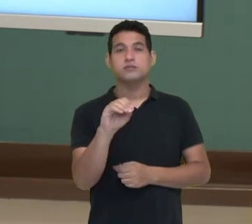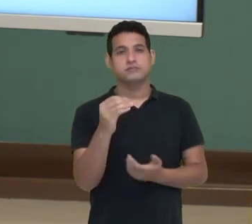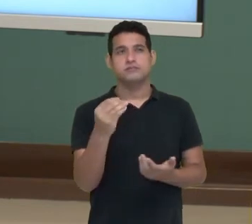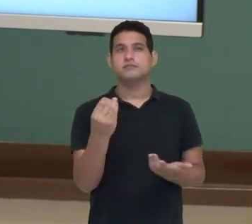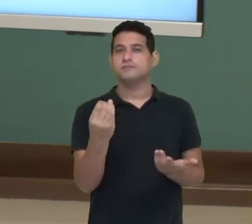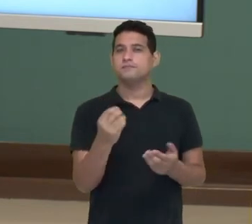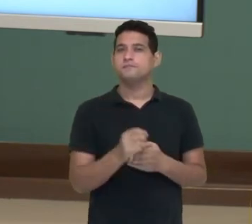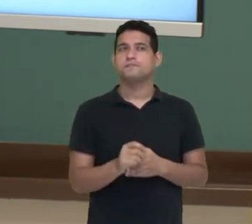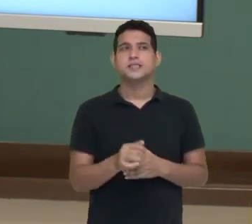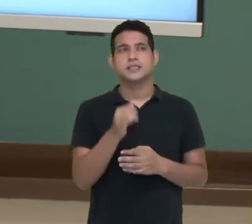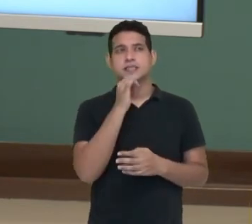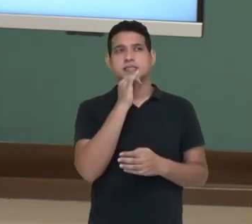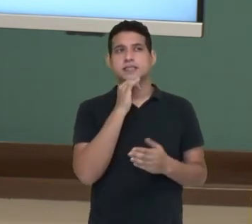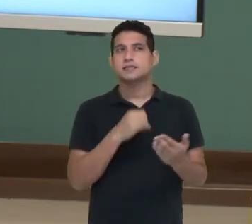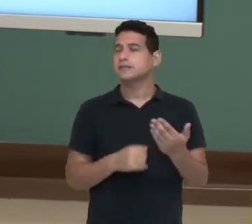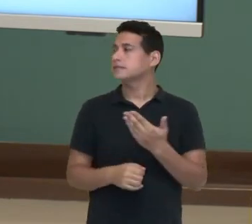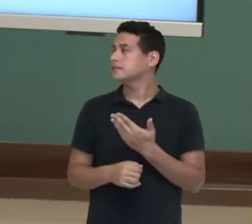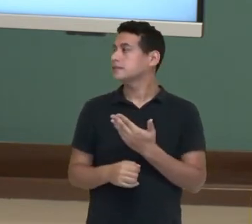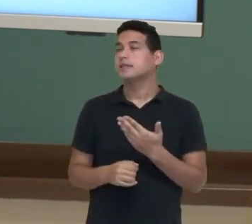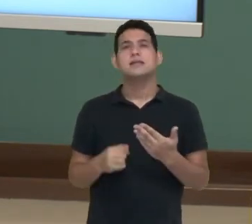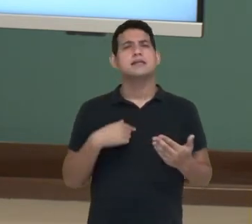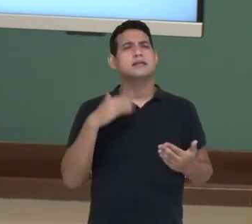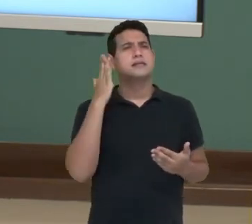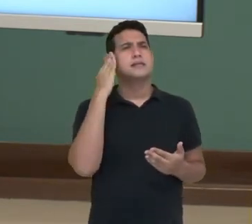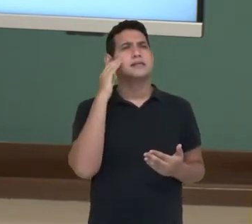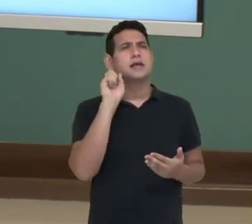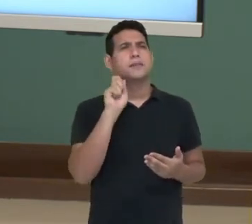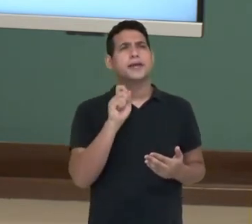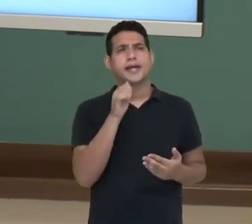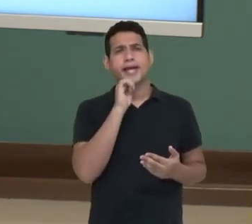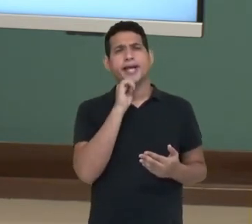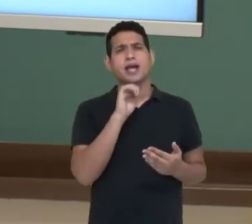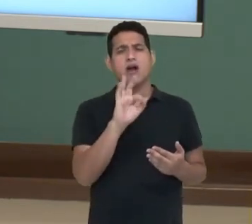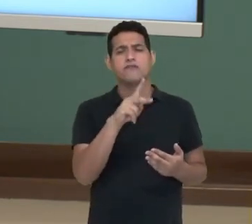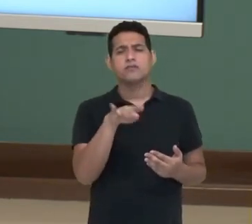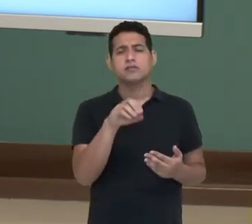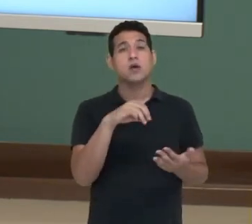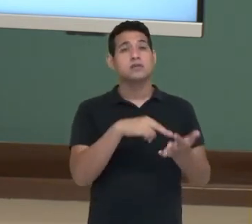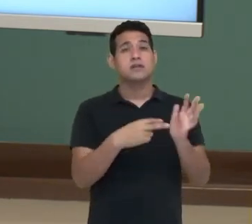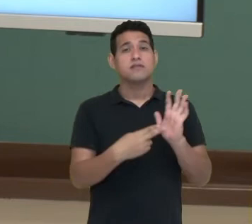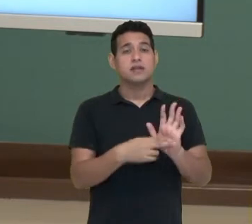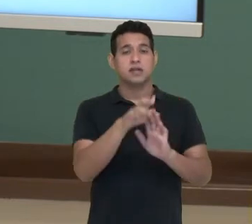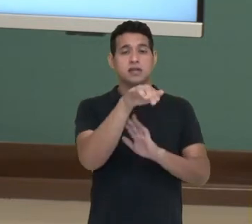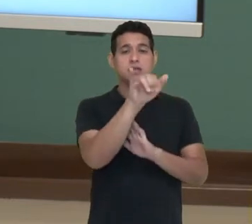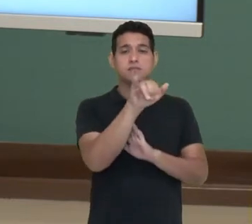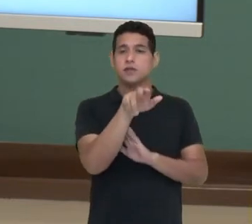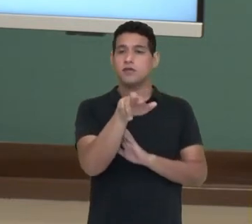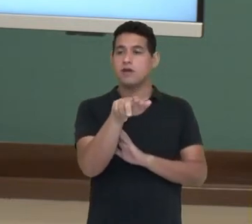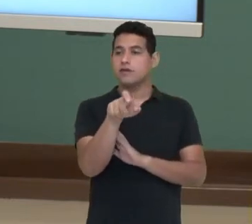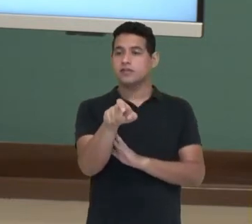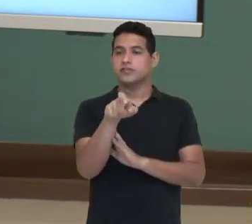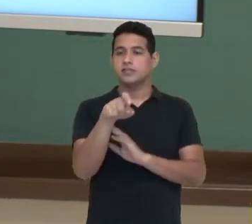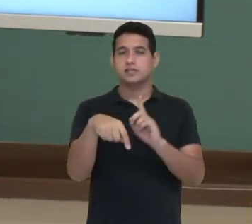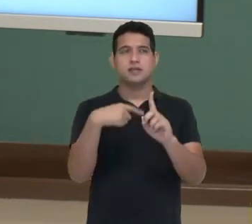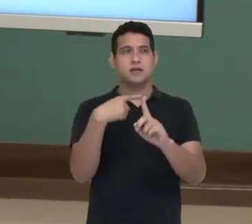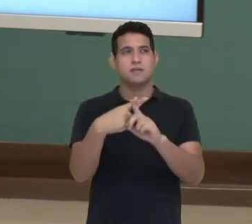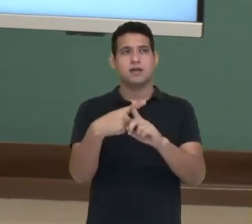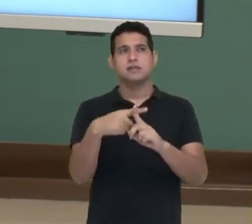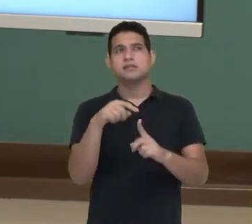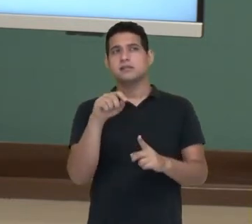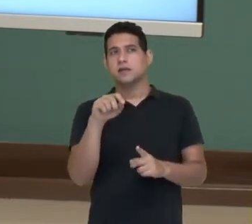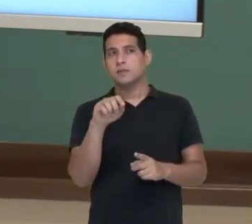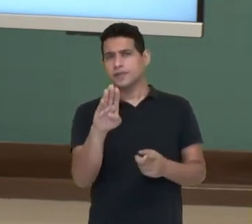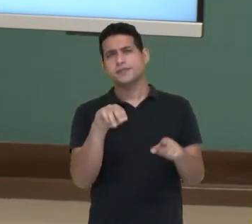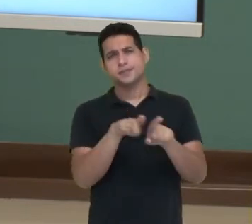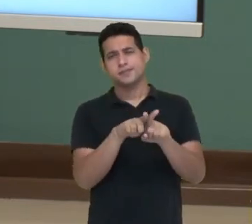2. Sabendo que a forma geral de uma função afim é y igual a x mais b, lembra a forma